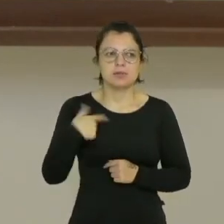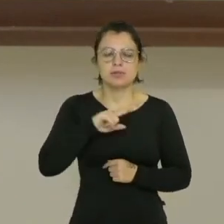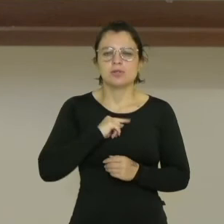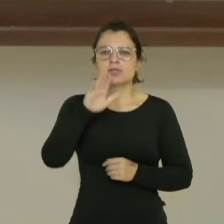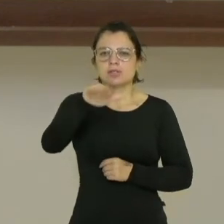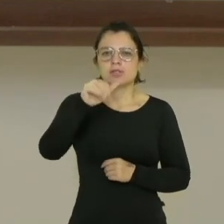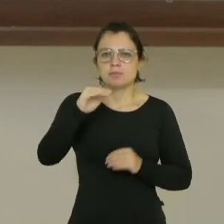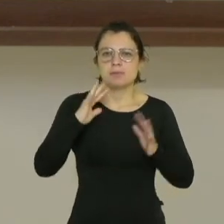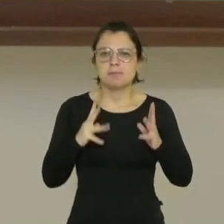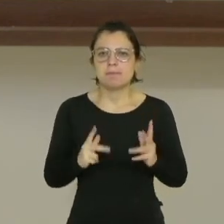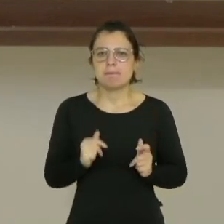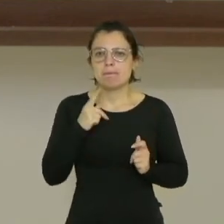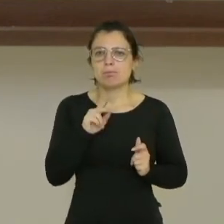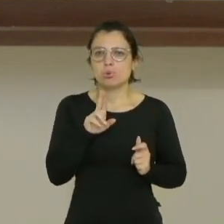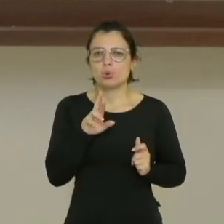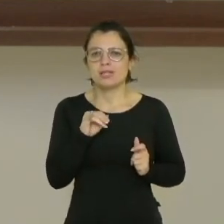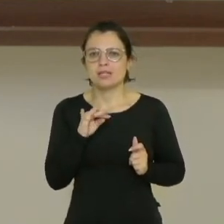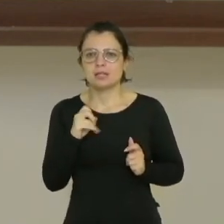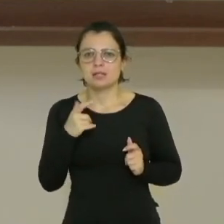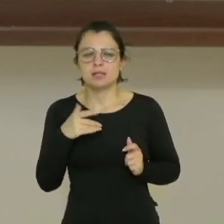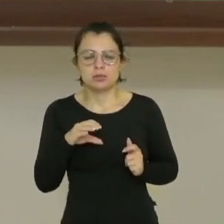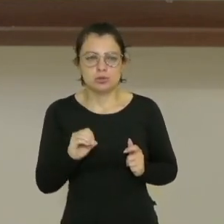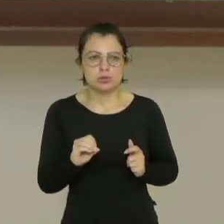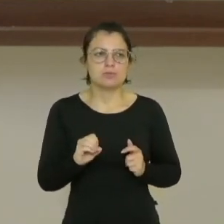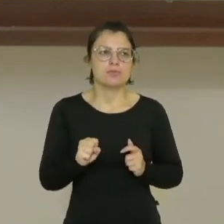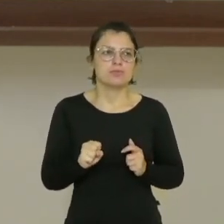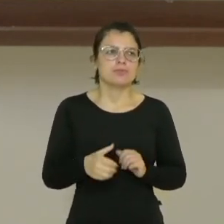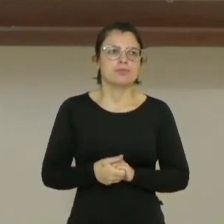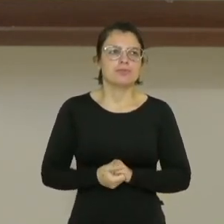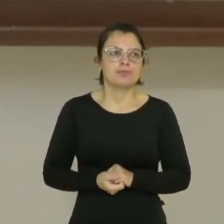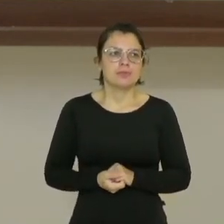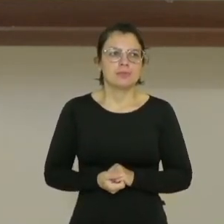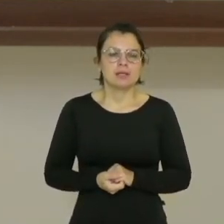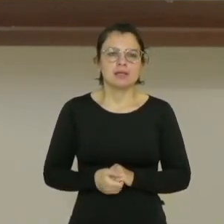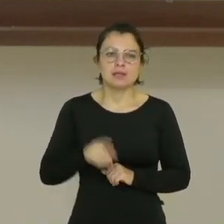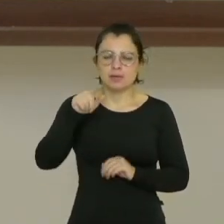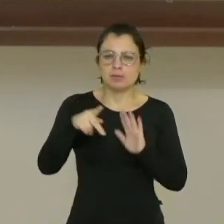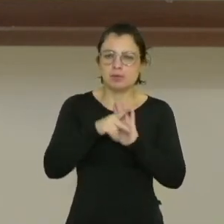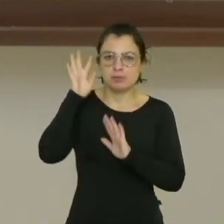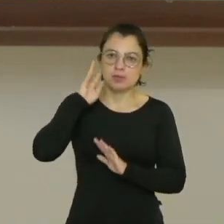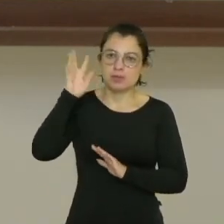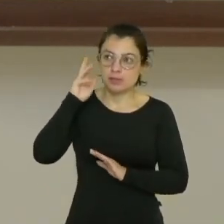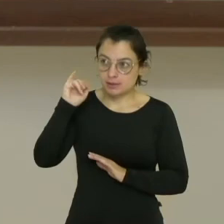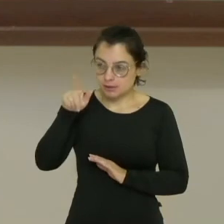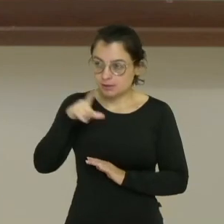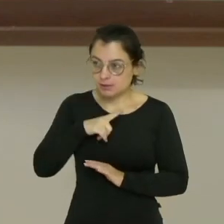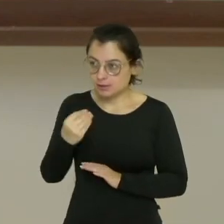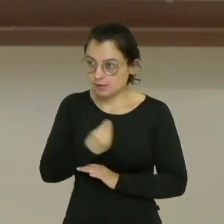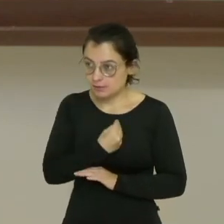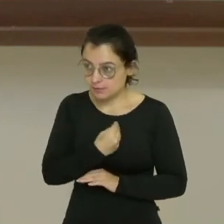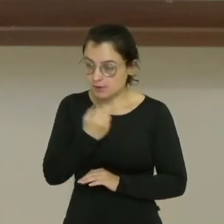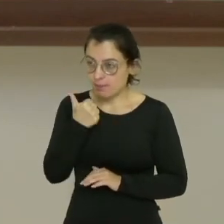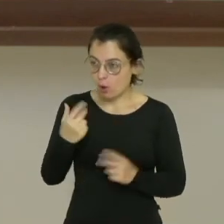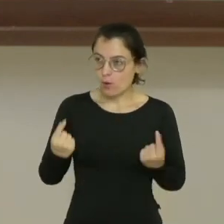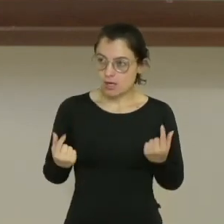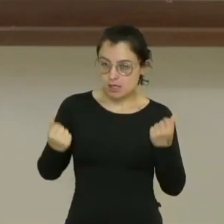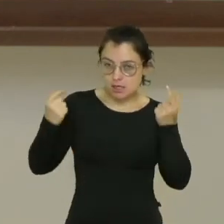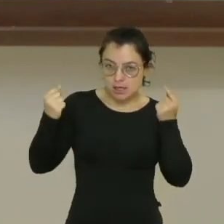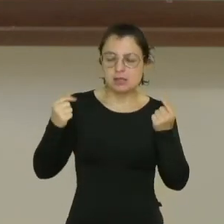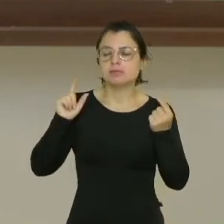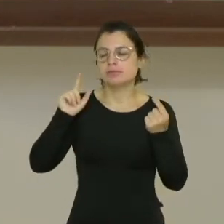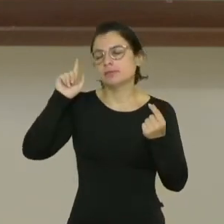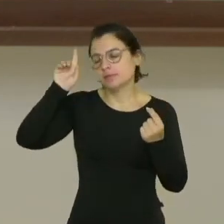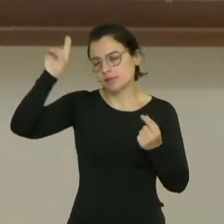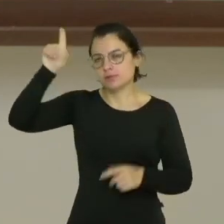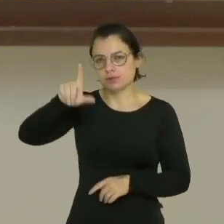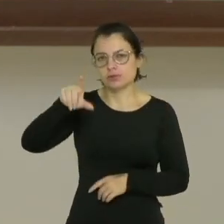mas é essa a teoria que eles levam consigo, que aquele que é próspero e que enriquece é escolhido de Deus, logo os outros